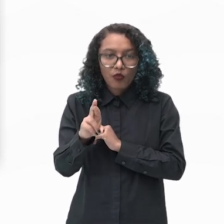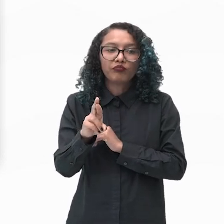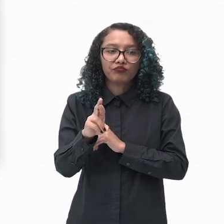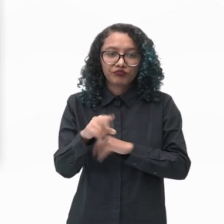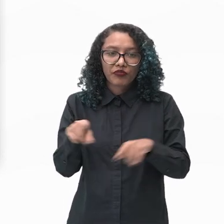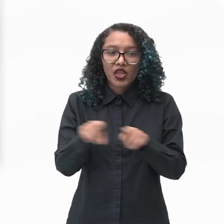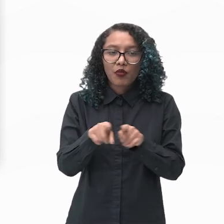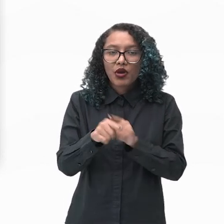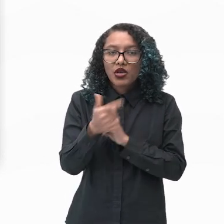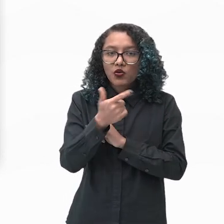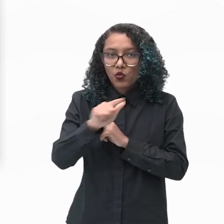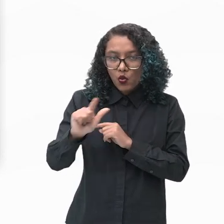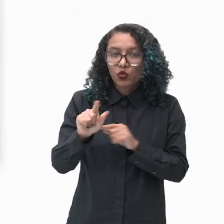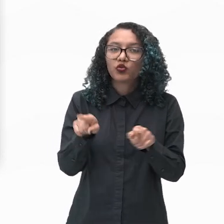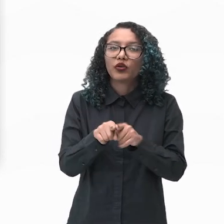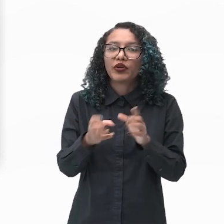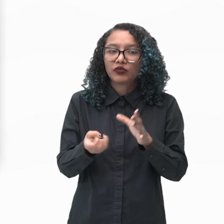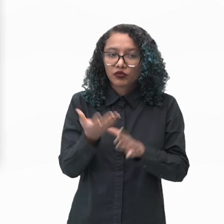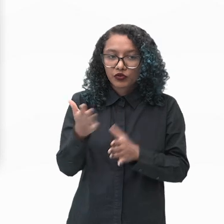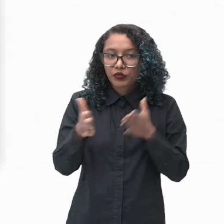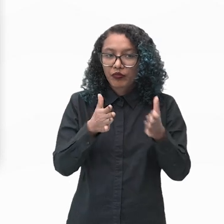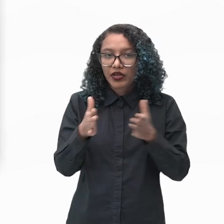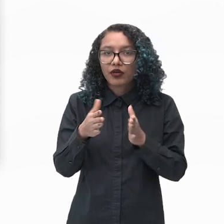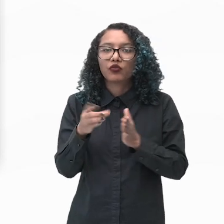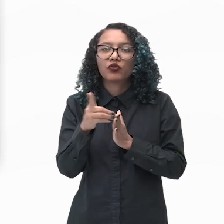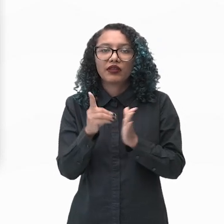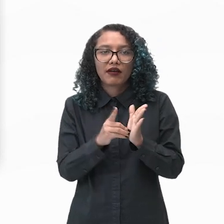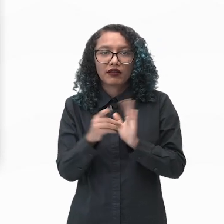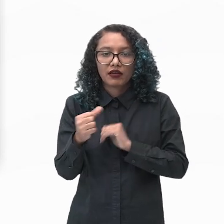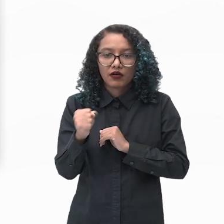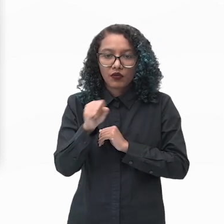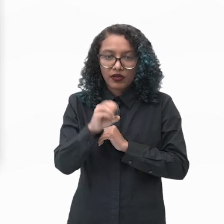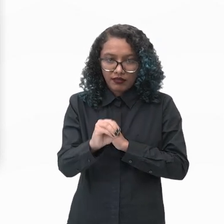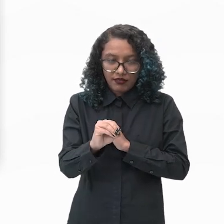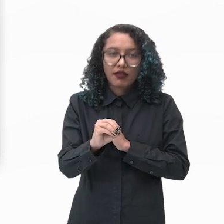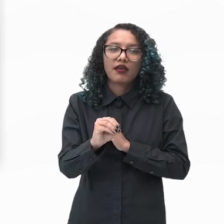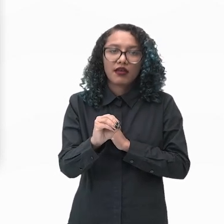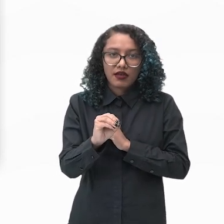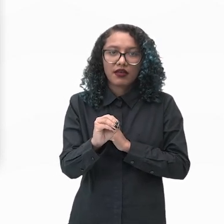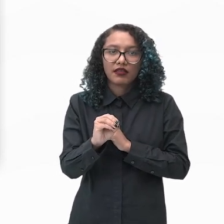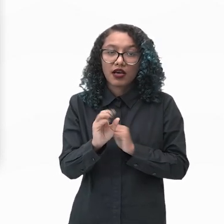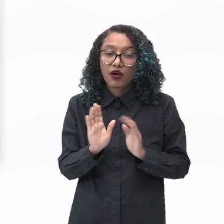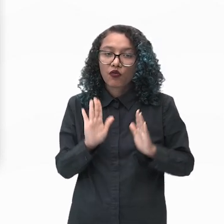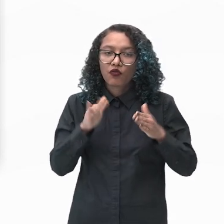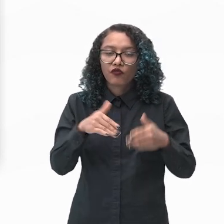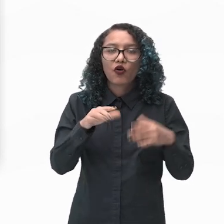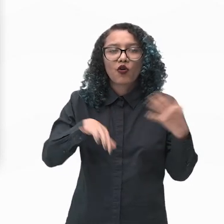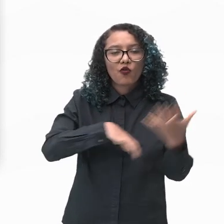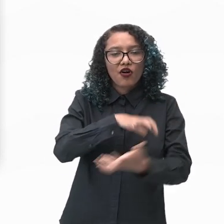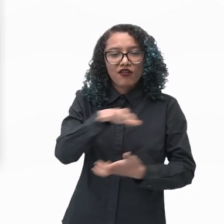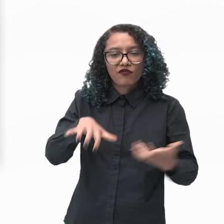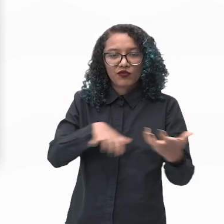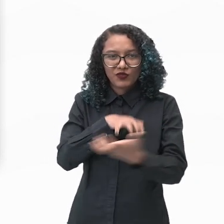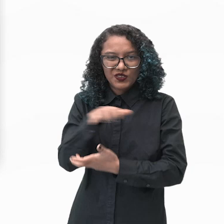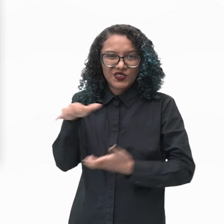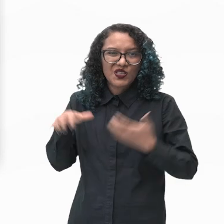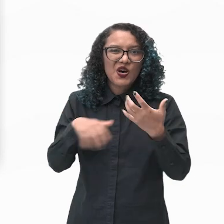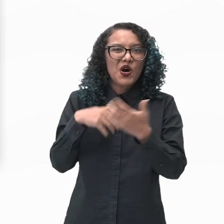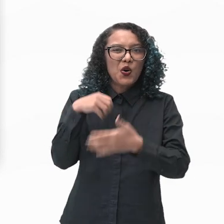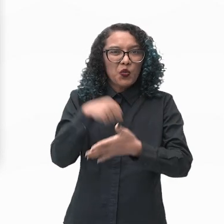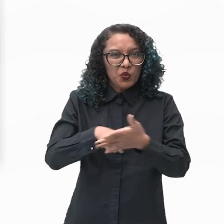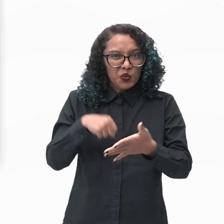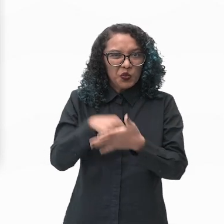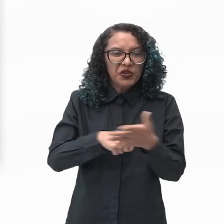movimentos importantes que vão surgindo ali na década de 80, em função de toda a revolução que estava acontecendo, de toda a luta que estava